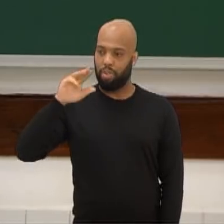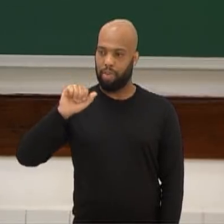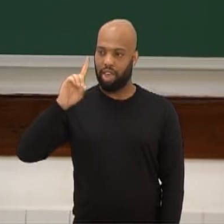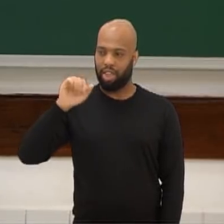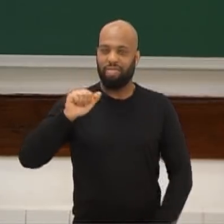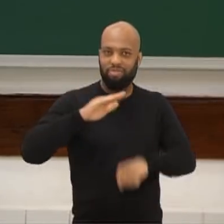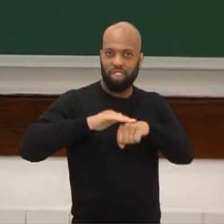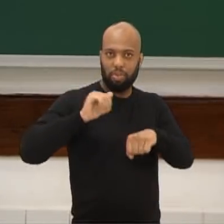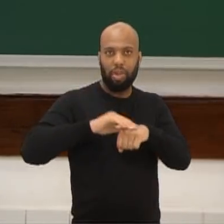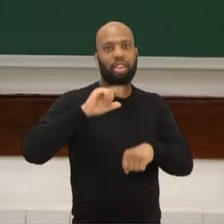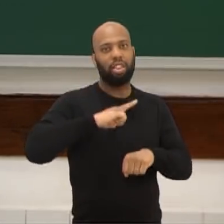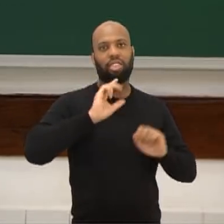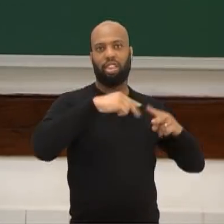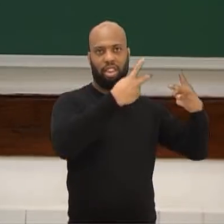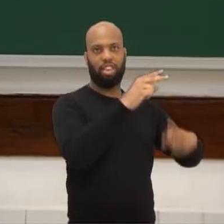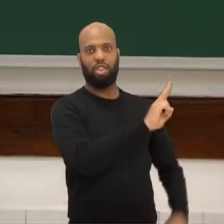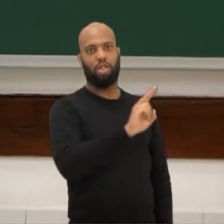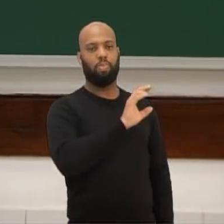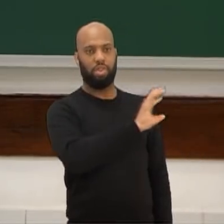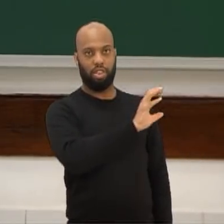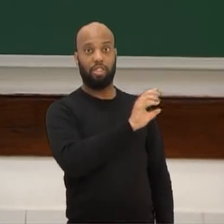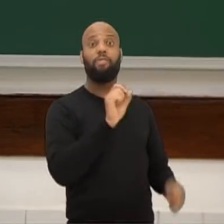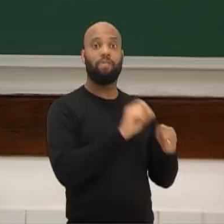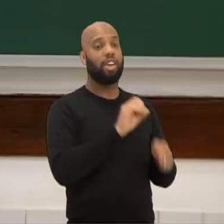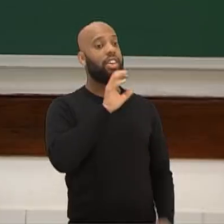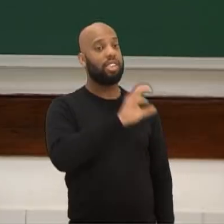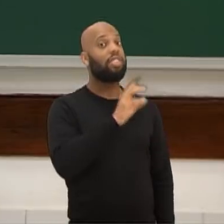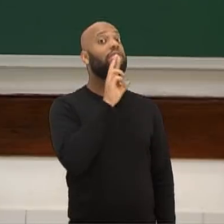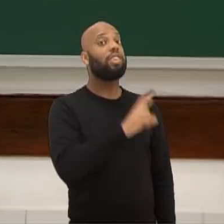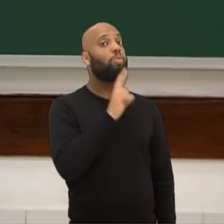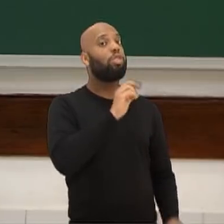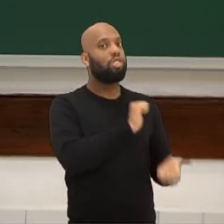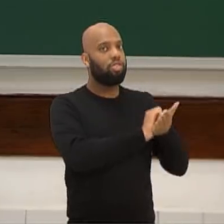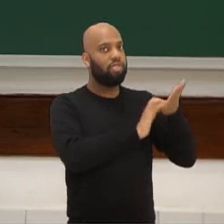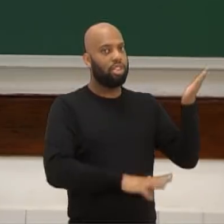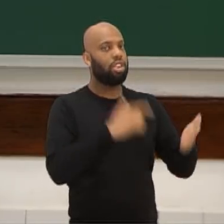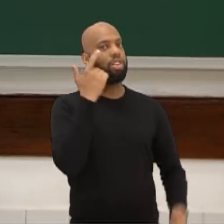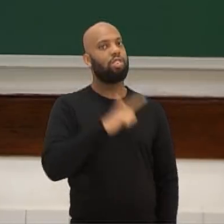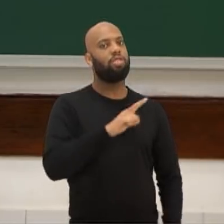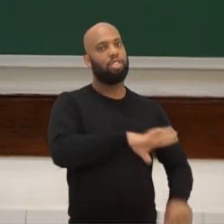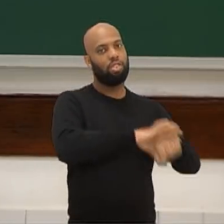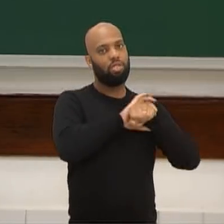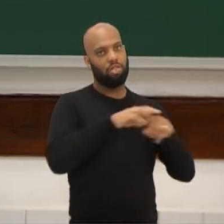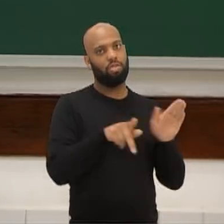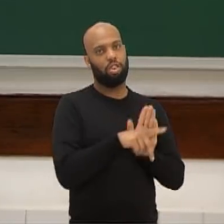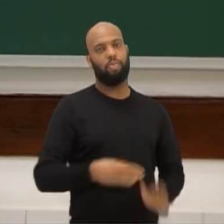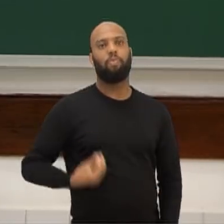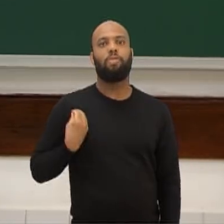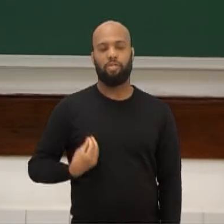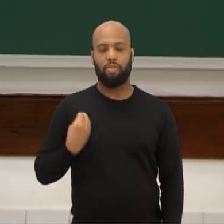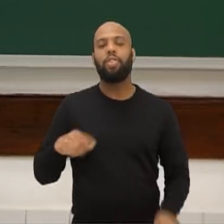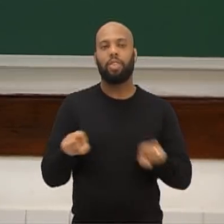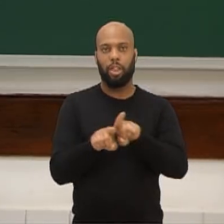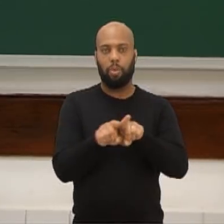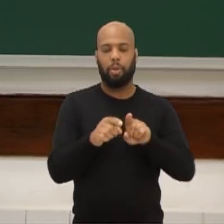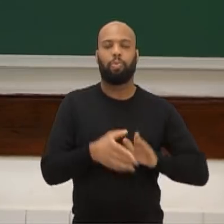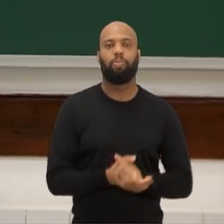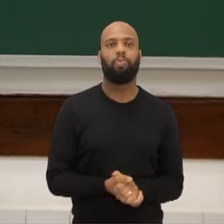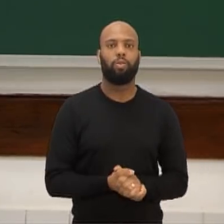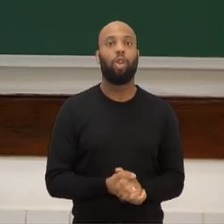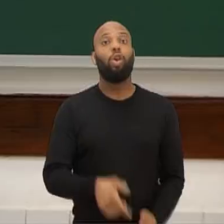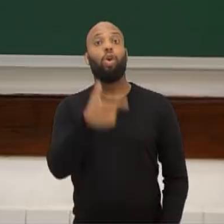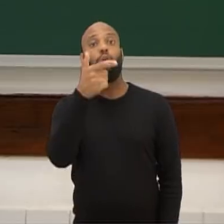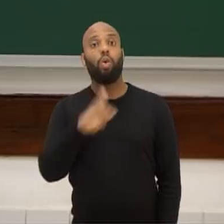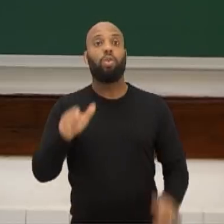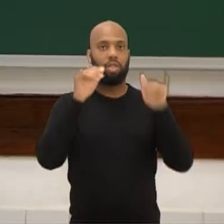para que possa estar acompanhando aí as aulas e o professor também verificar a sua presença aí nas aulas.